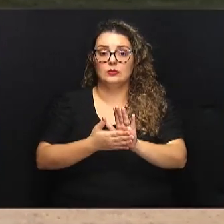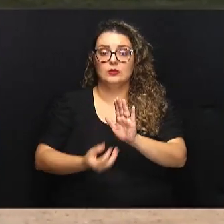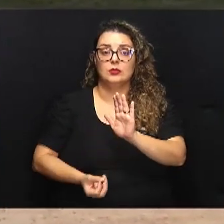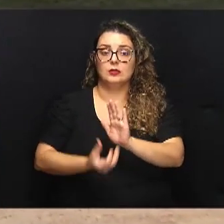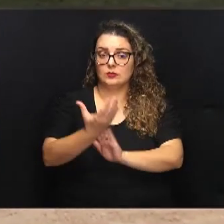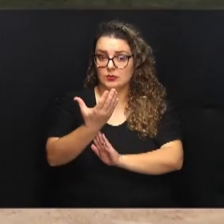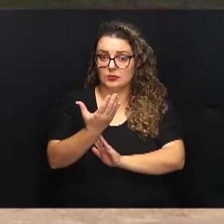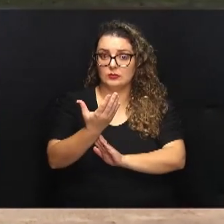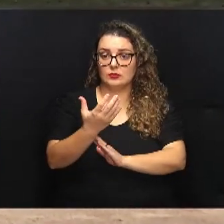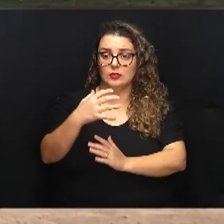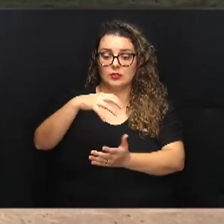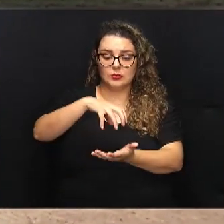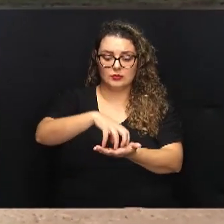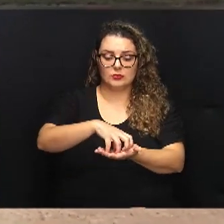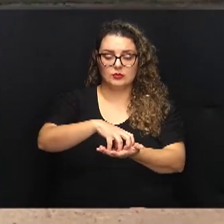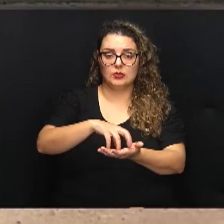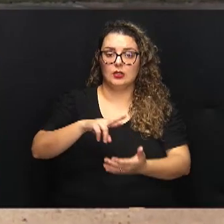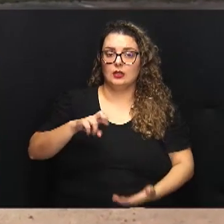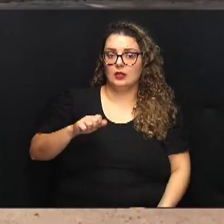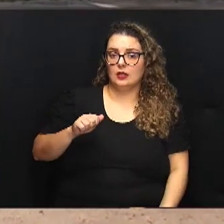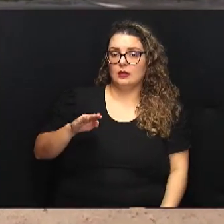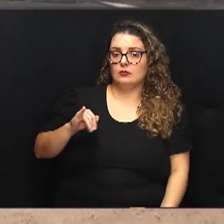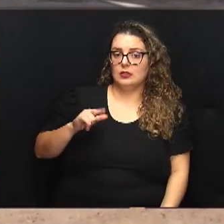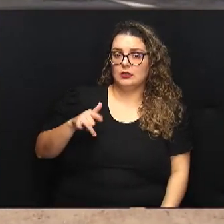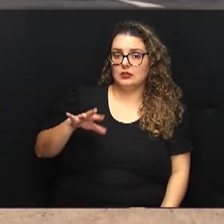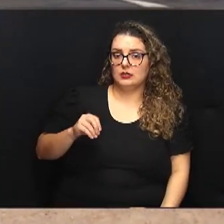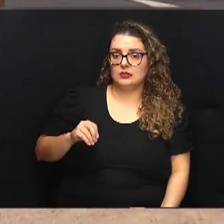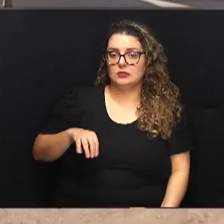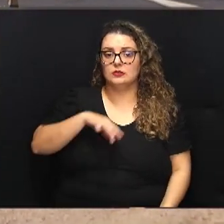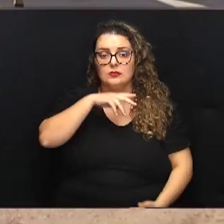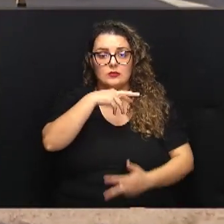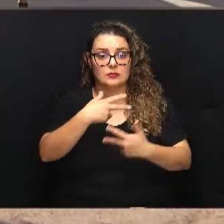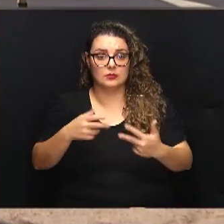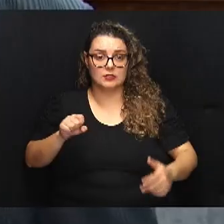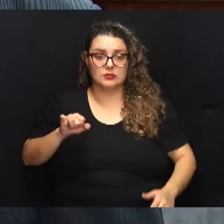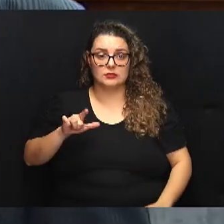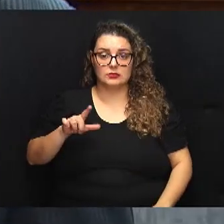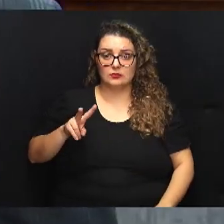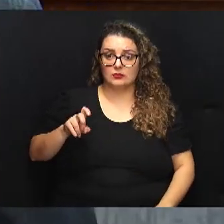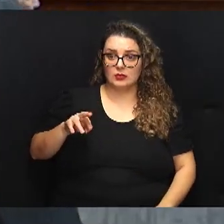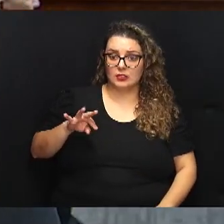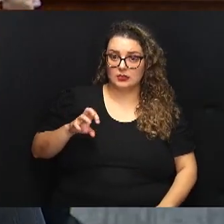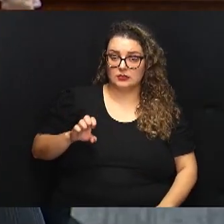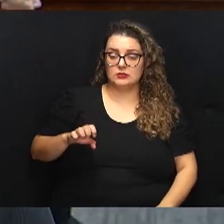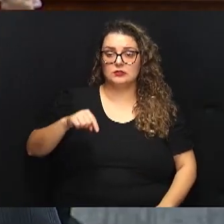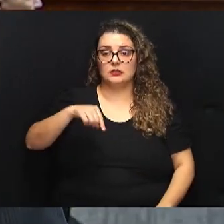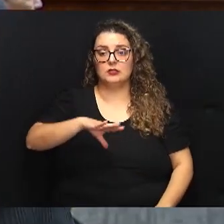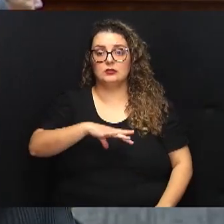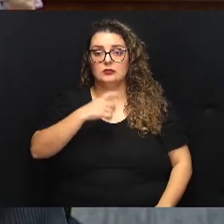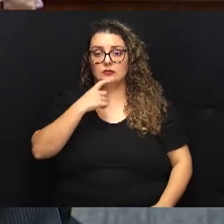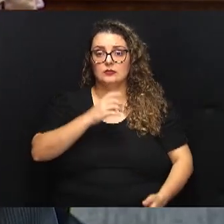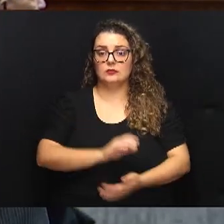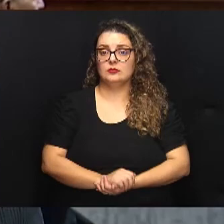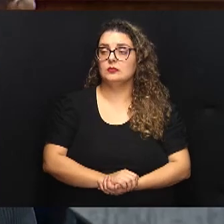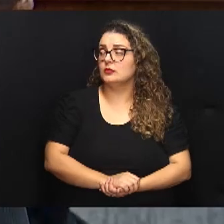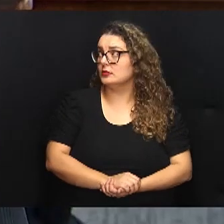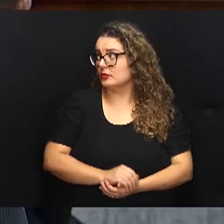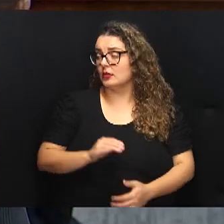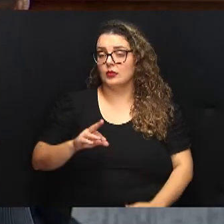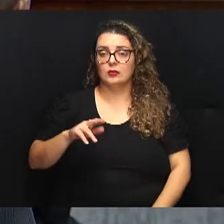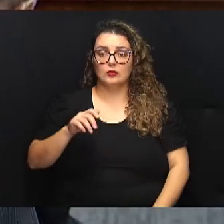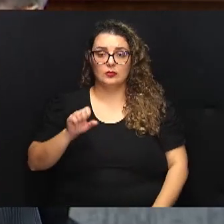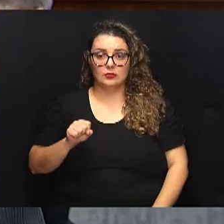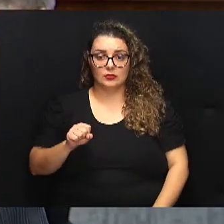criação de um centro de reabilitação de animais silvestres em Campinas. Falando sobre a necessidade do CRAS aqui na cidade de Campinas. O